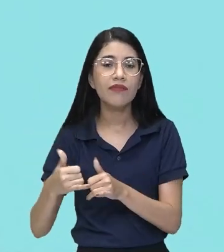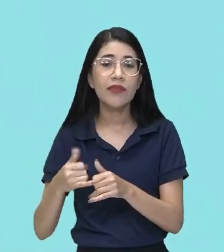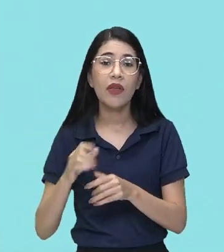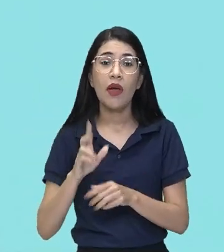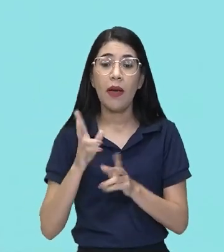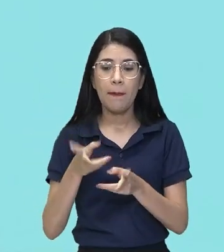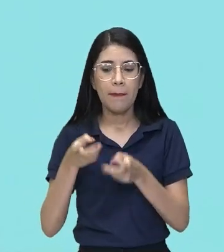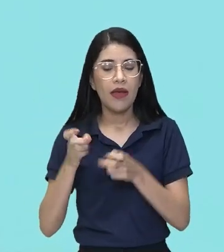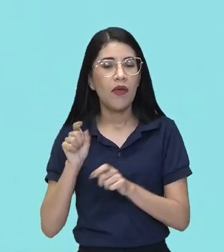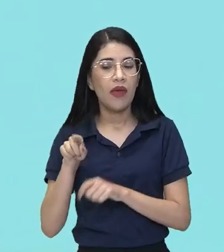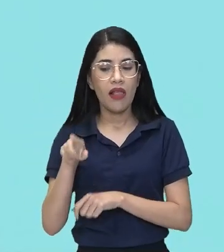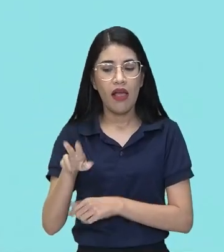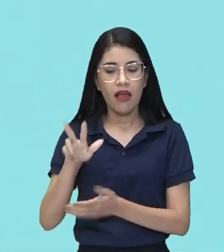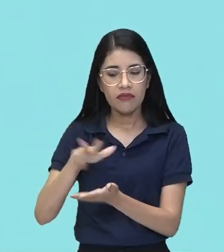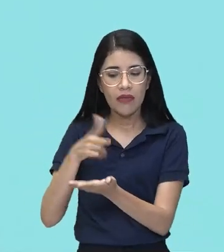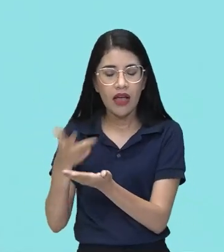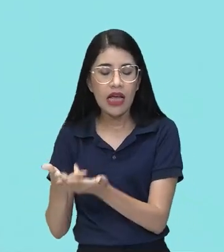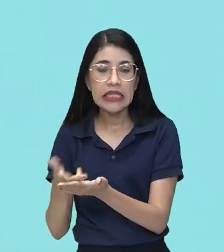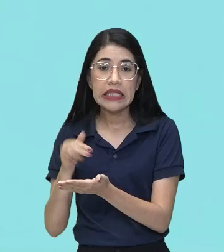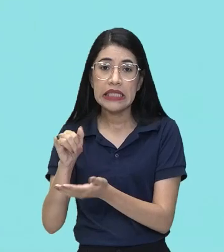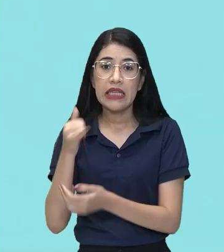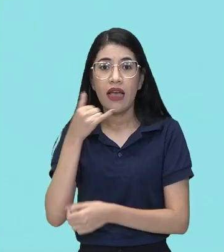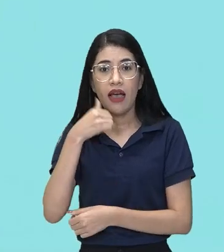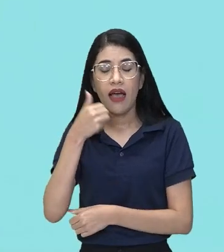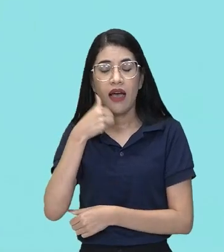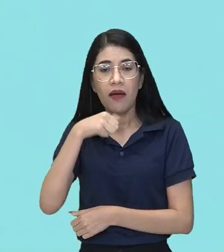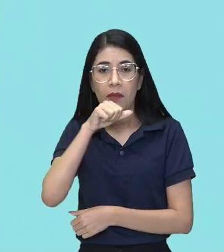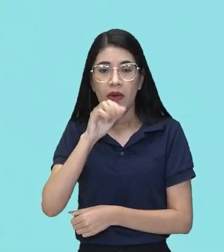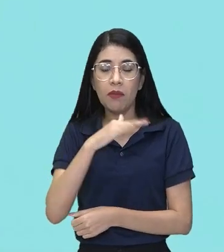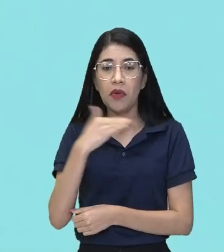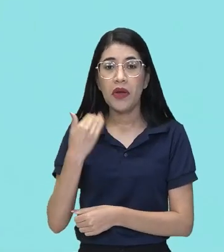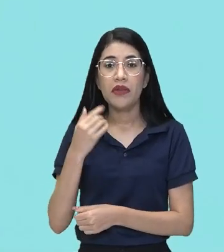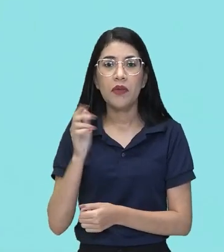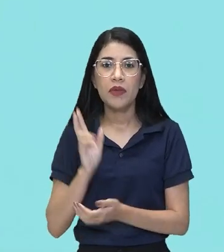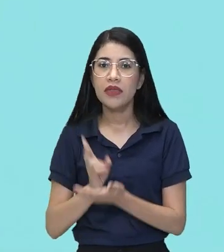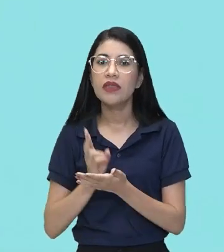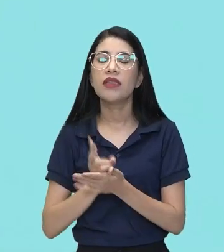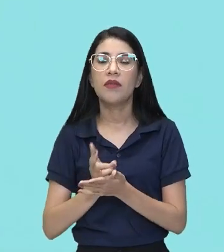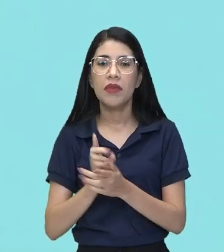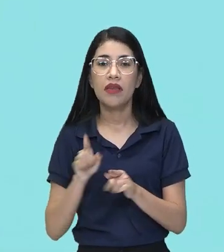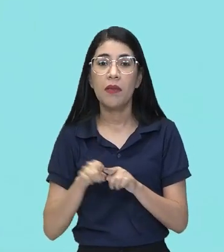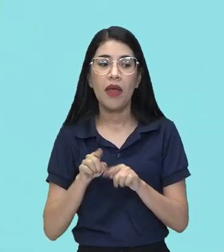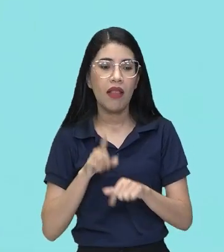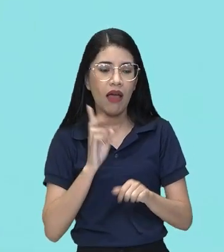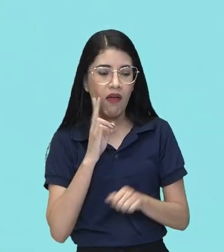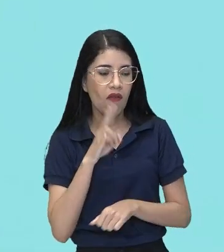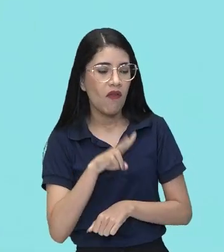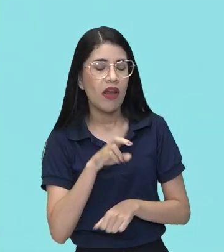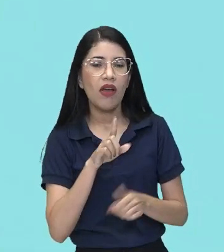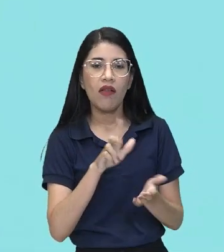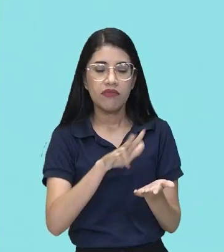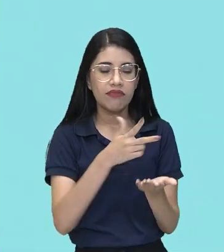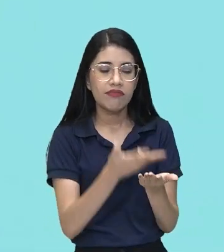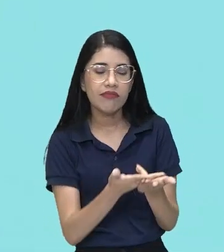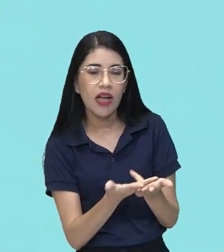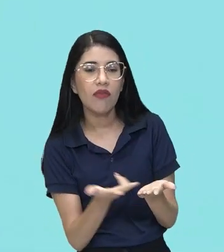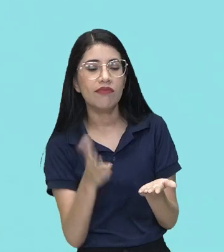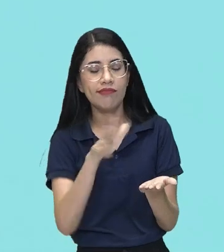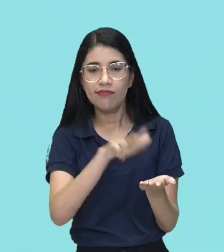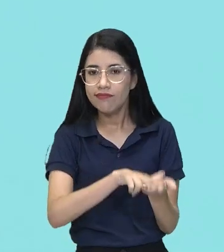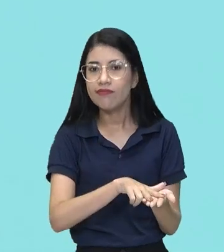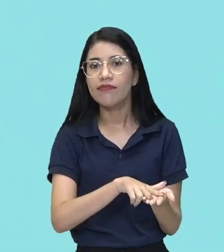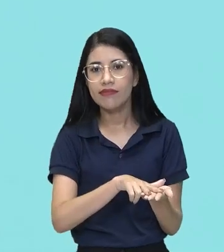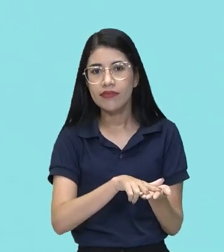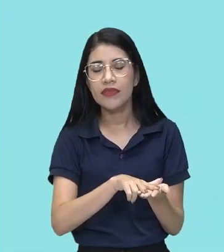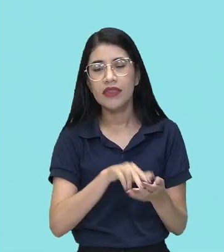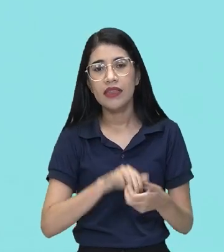essa sandália, senão tua mãe vai morrer. E várias vezes fui lá e hoje é até no automático. Eu não posso ver uma sandália assim que aí eu já vou desvirar.